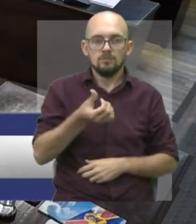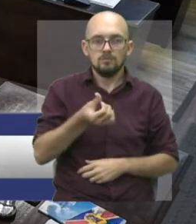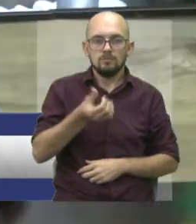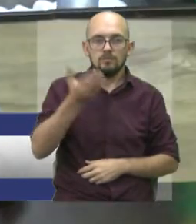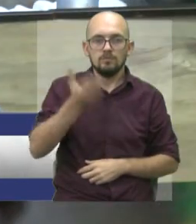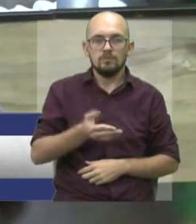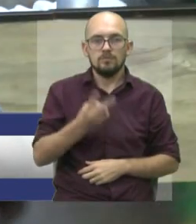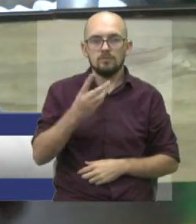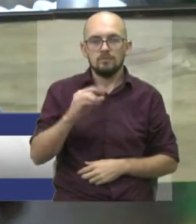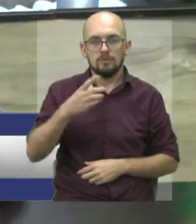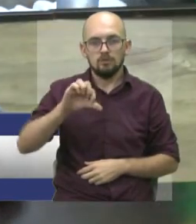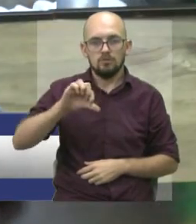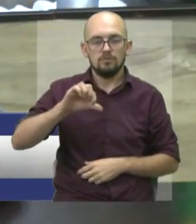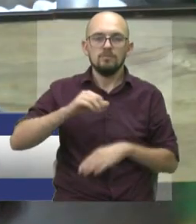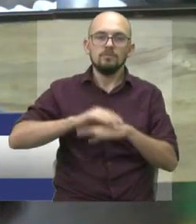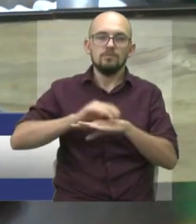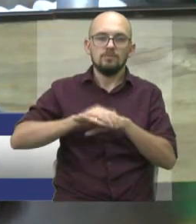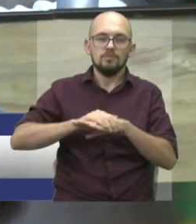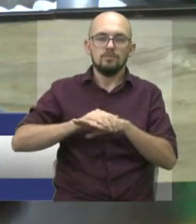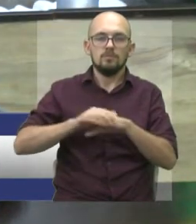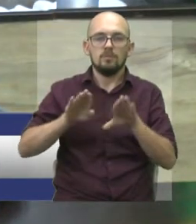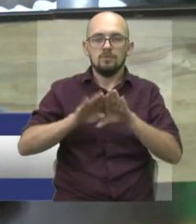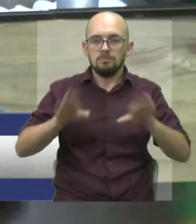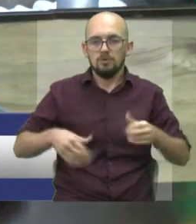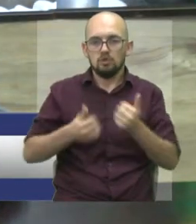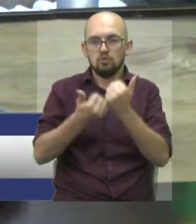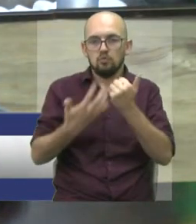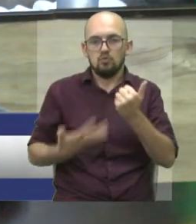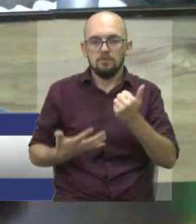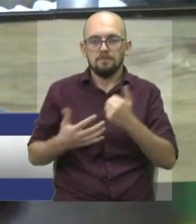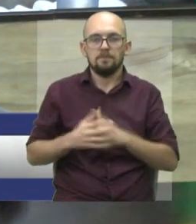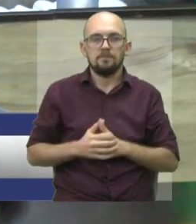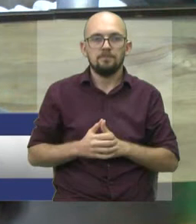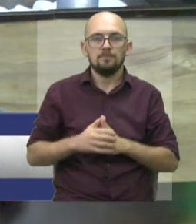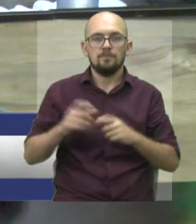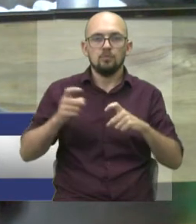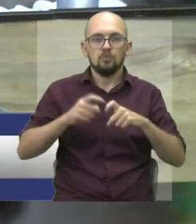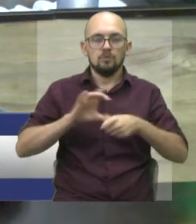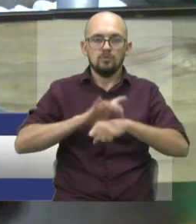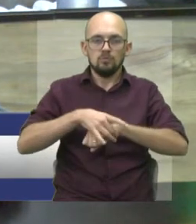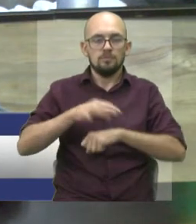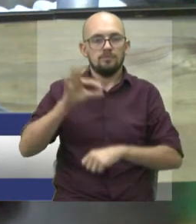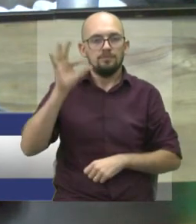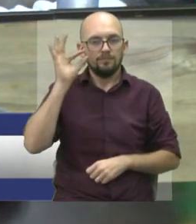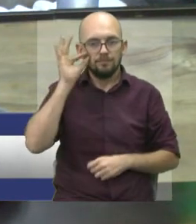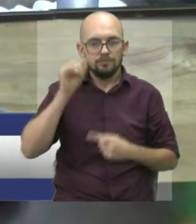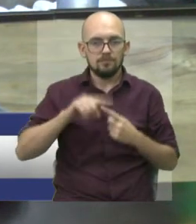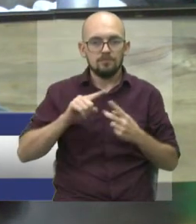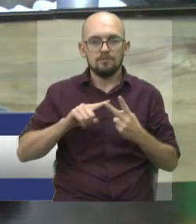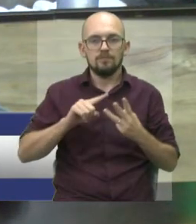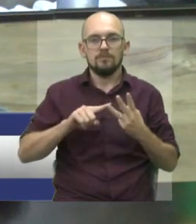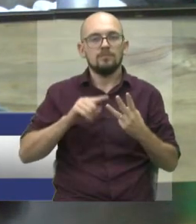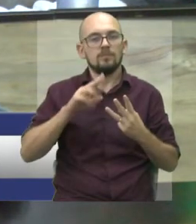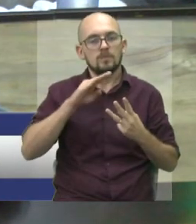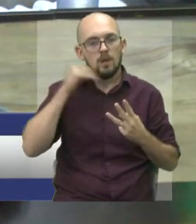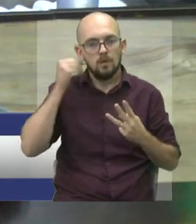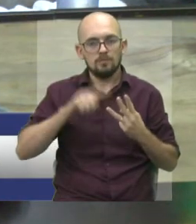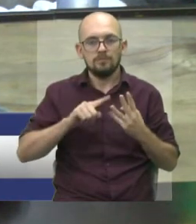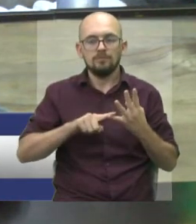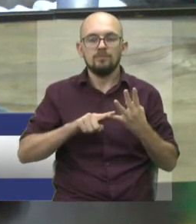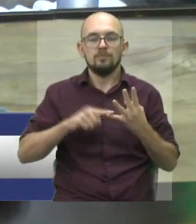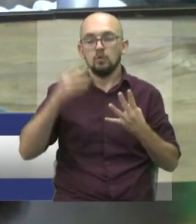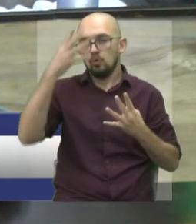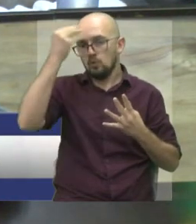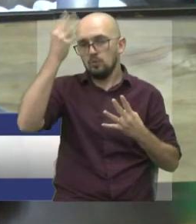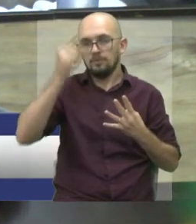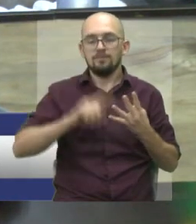6/2019. Autoria: Mesa Diretora: José Segura, Wagner Brasil de Barros, Cléo Furquim, Lucas de